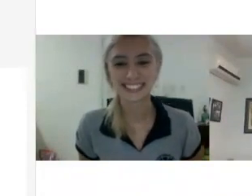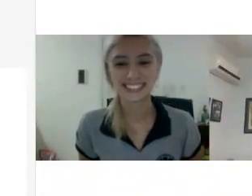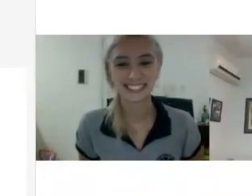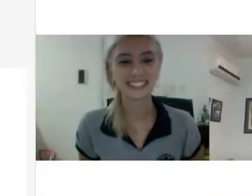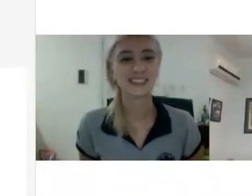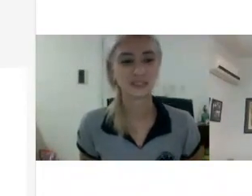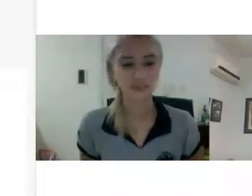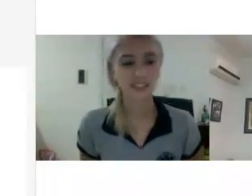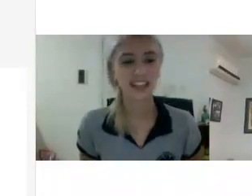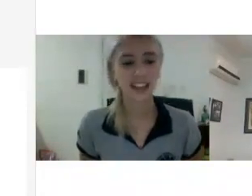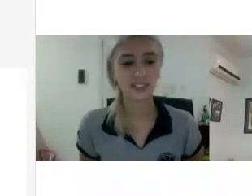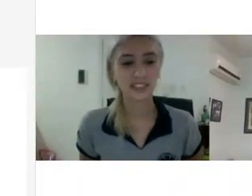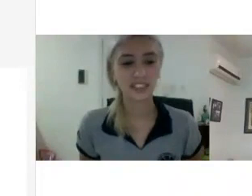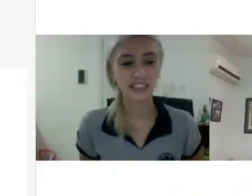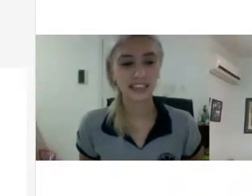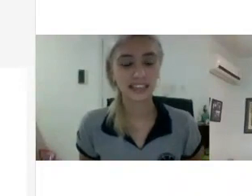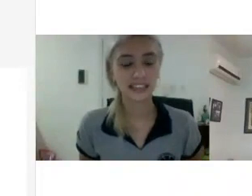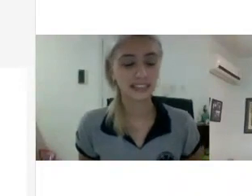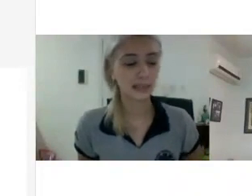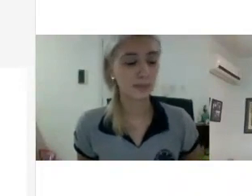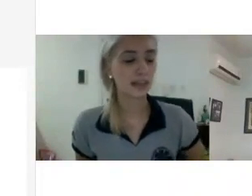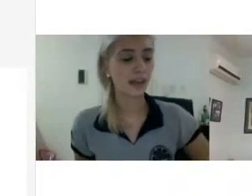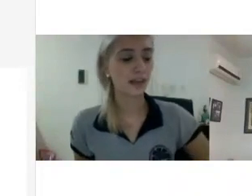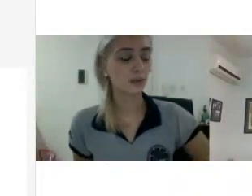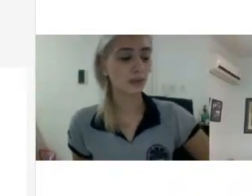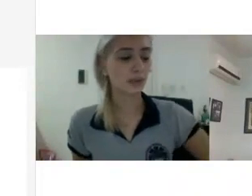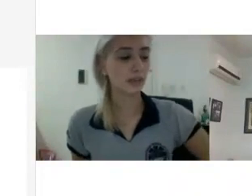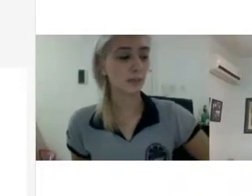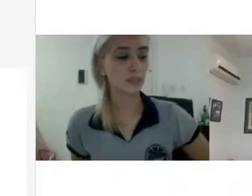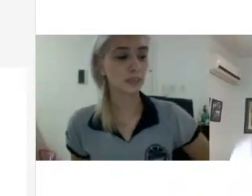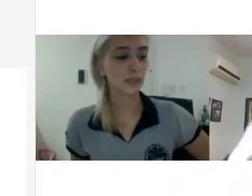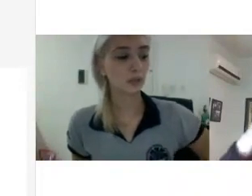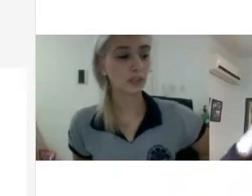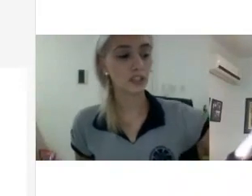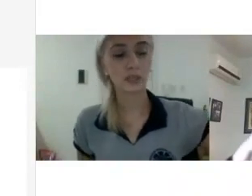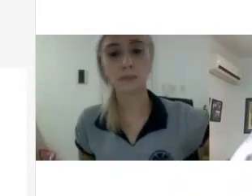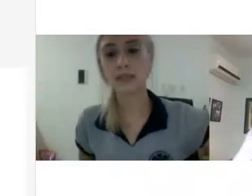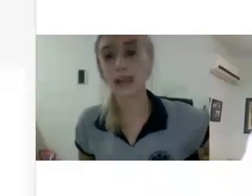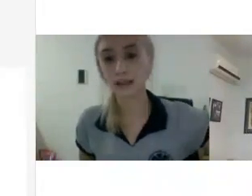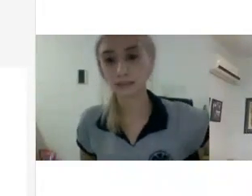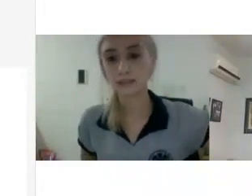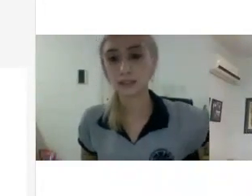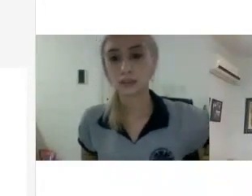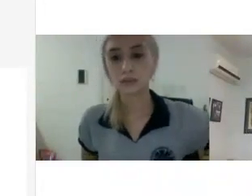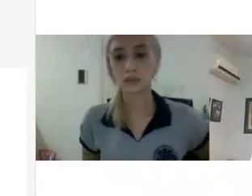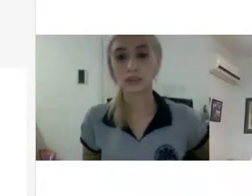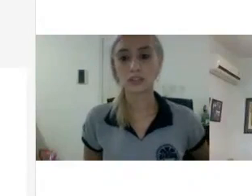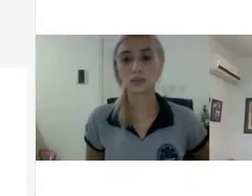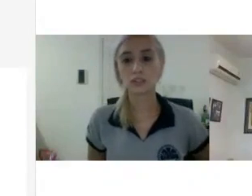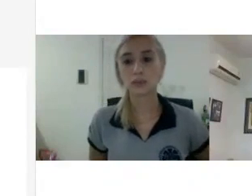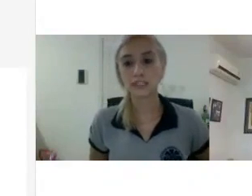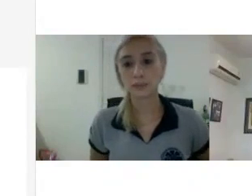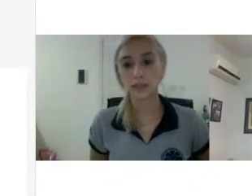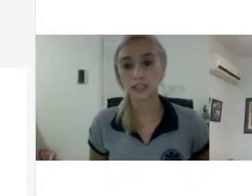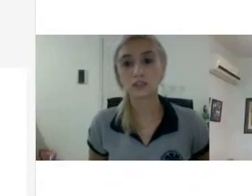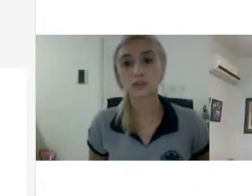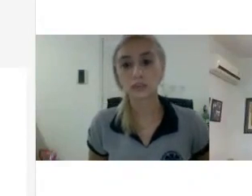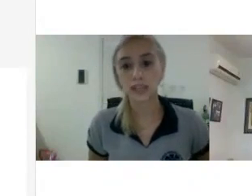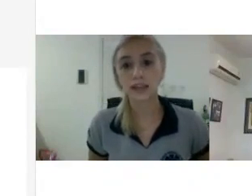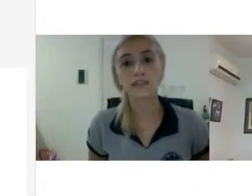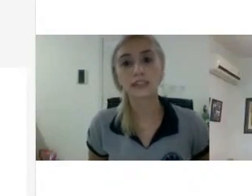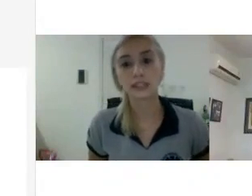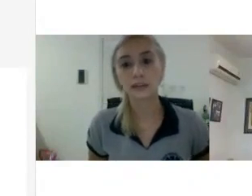coisas juntas. Acho que esse seminário possibilitou a gente ampliar os horizontes, de perceber que a